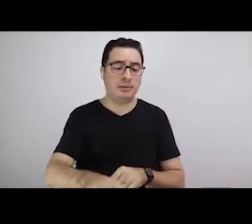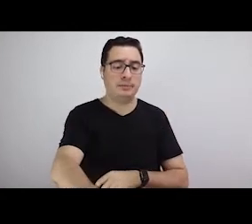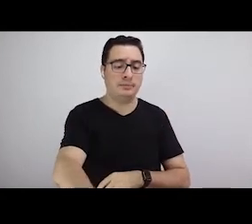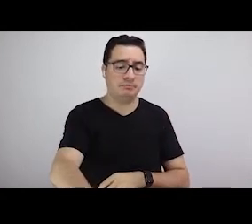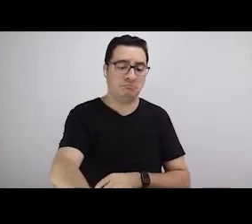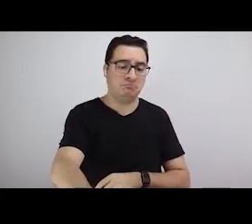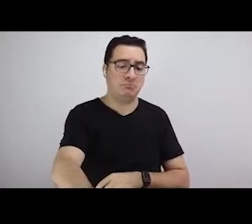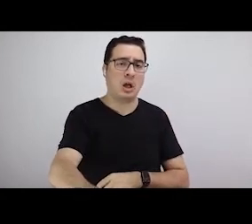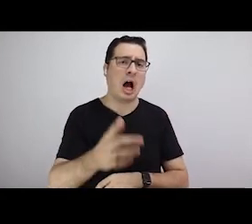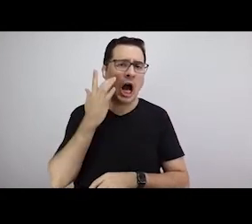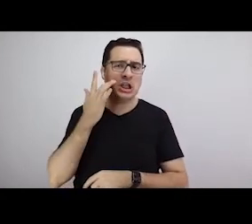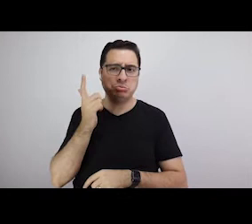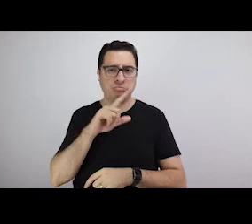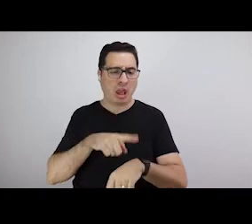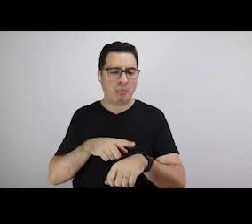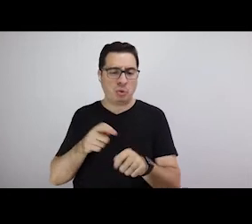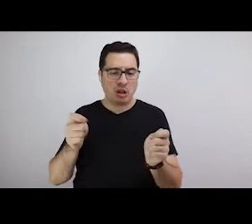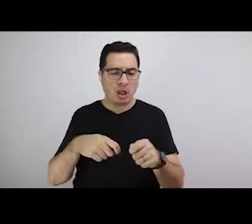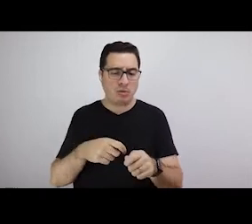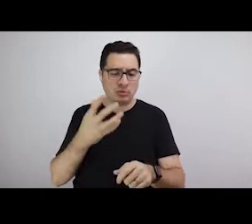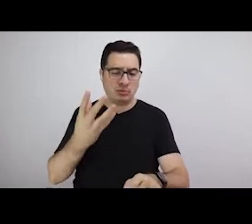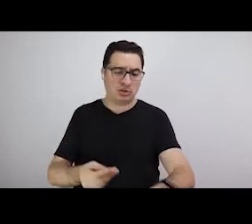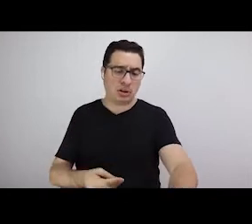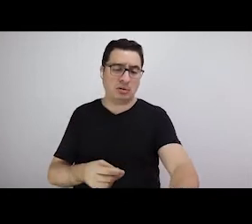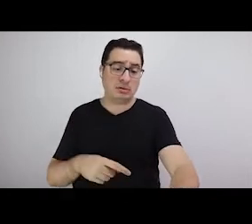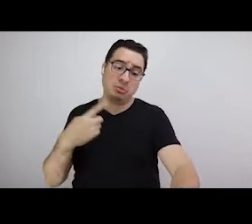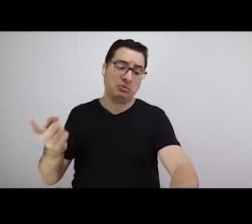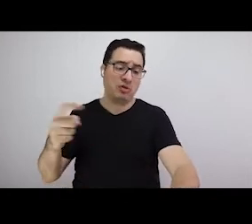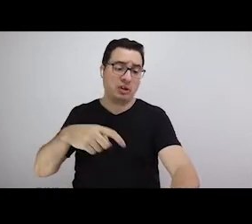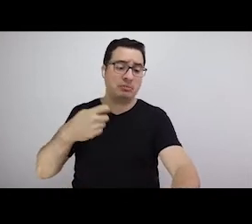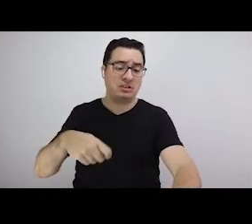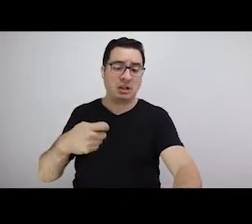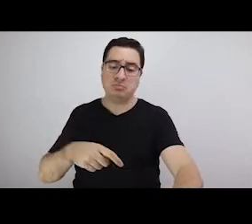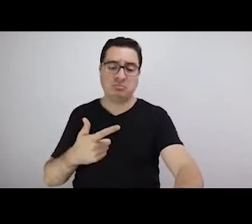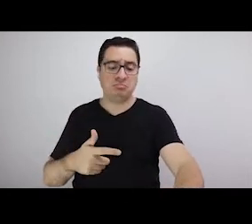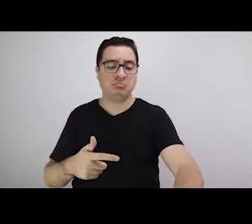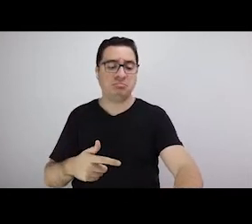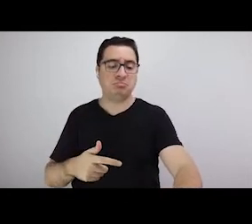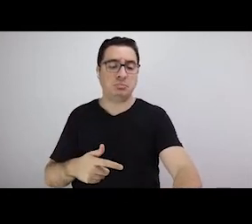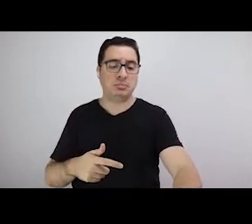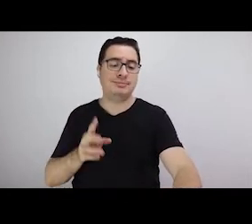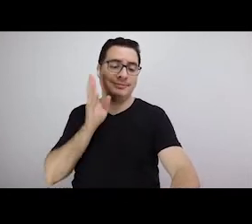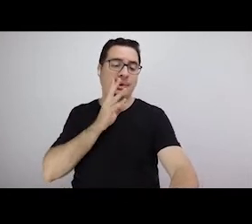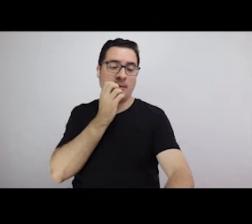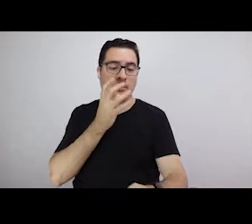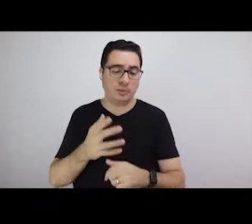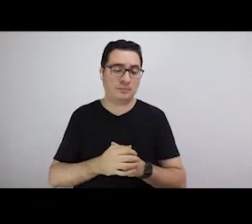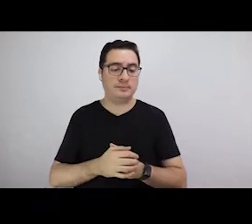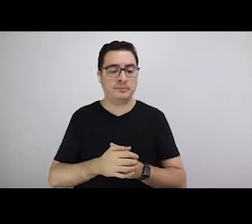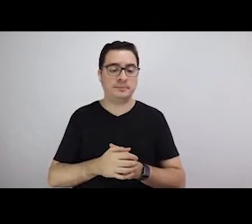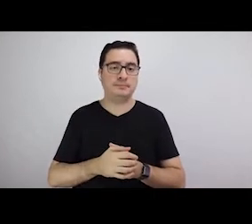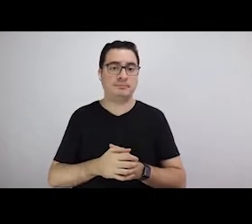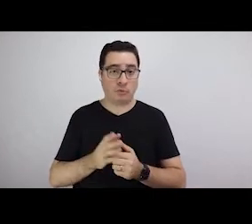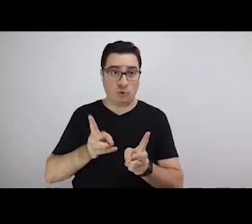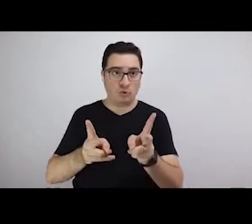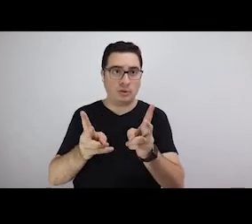que deu algum tempinho aí, Samu, qualquer coisa a gente volta depois, se o pessoal quiser. Legal. De novo. Então vamos seguir